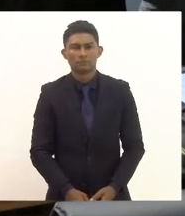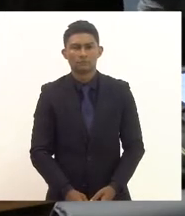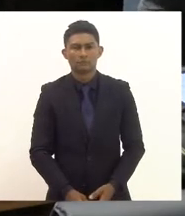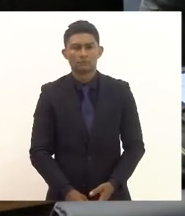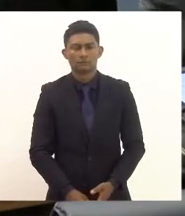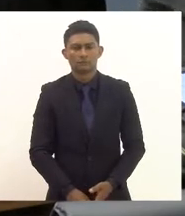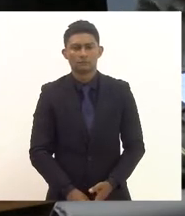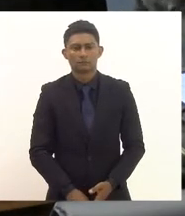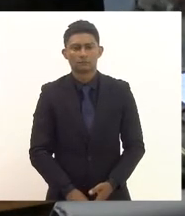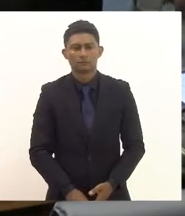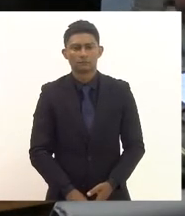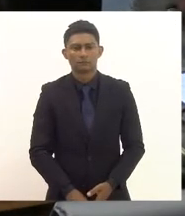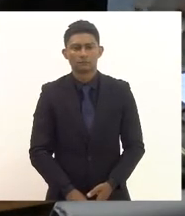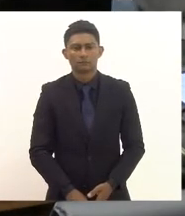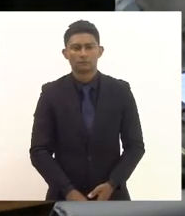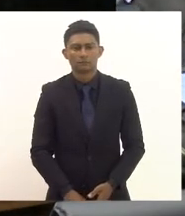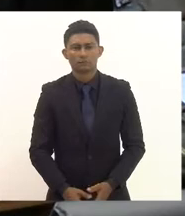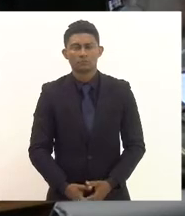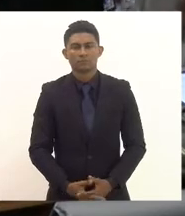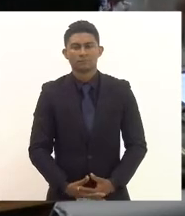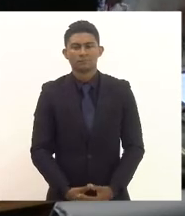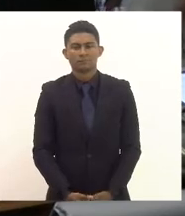E aí